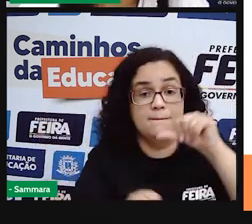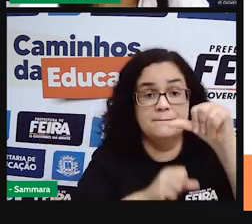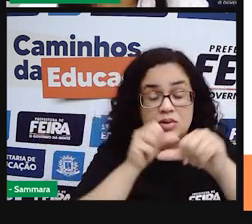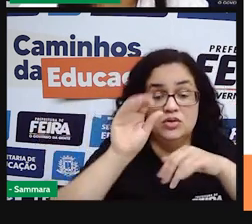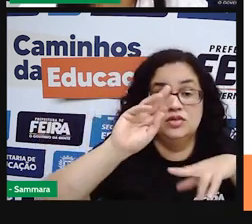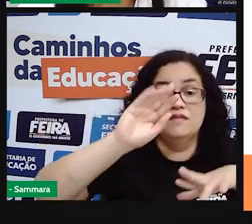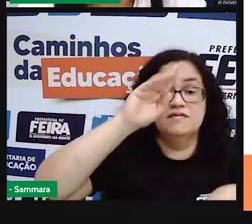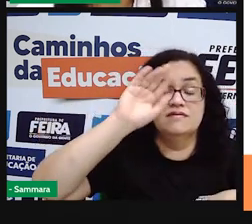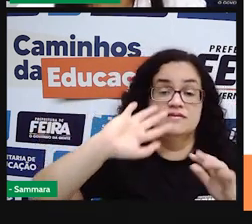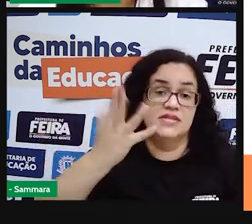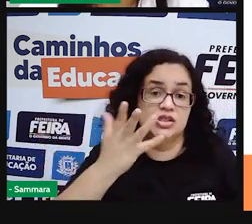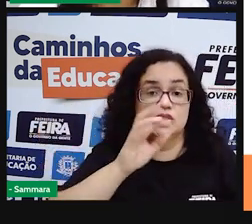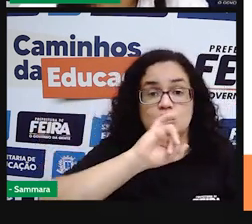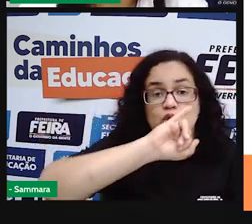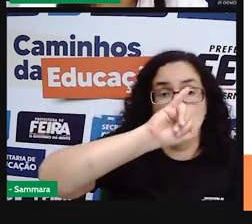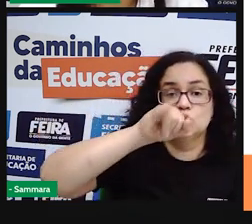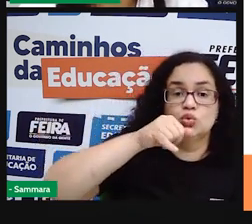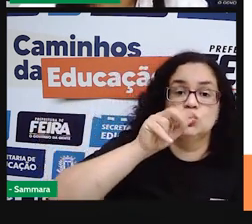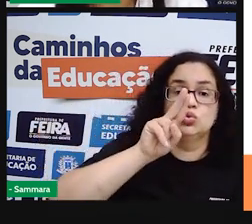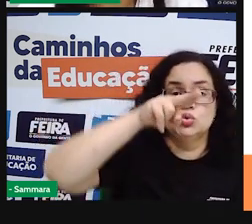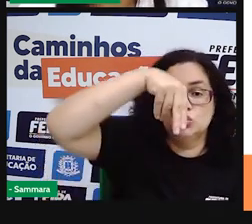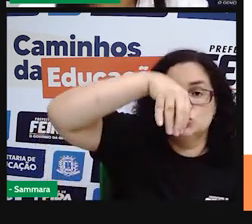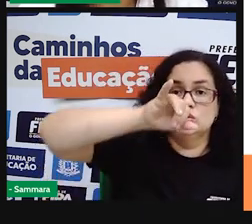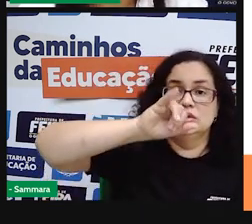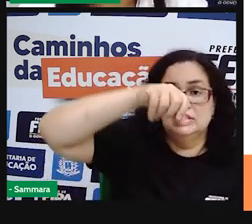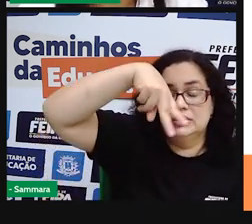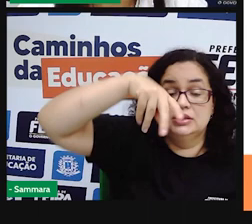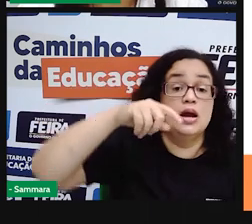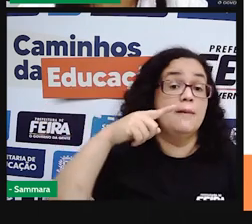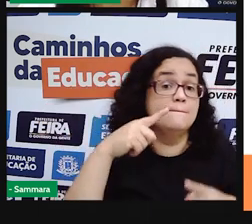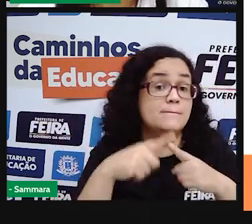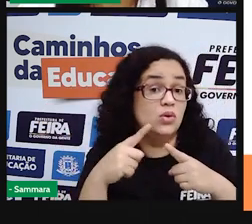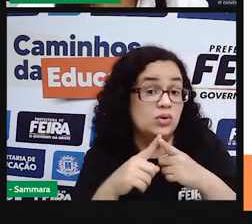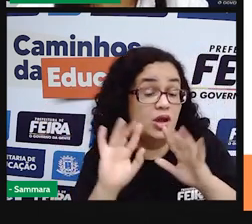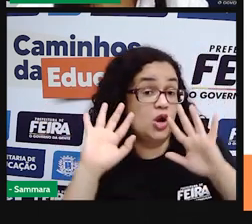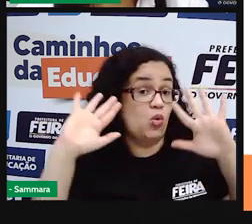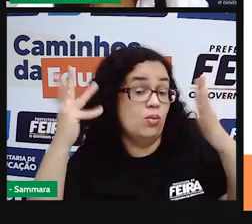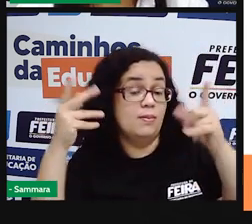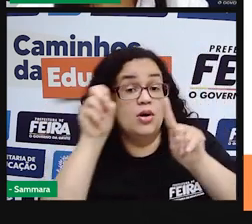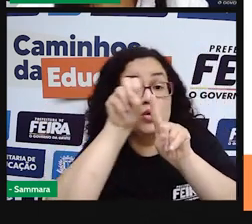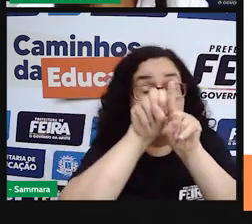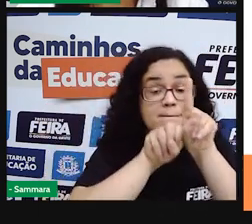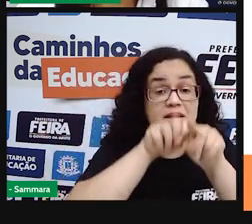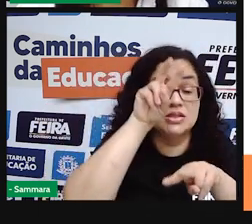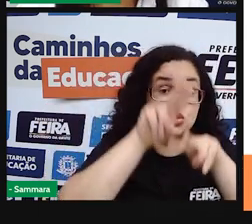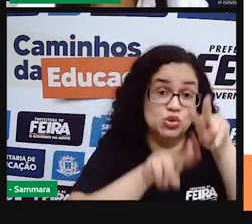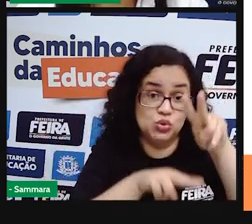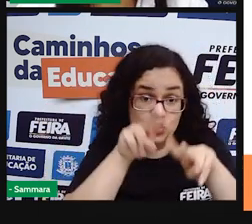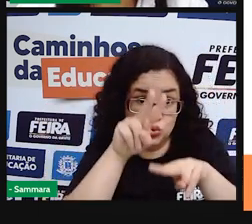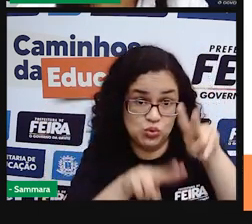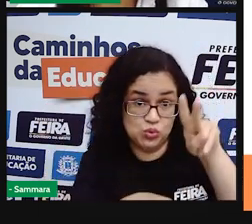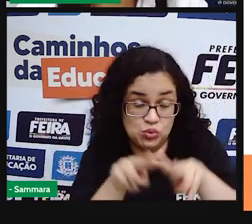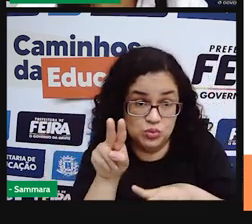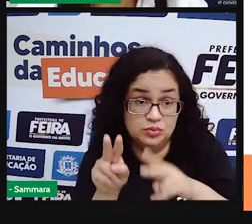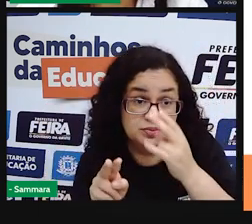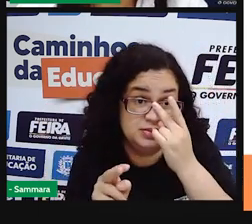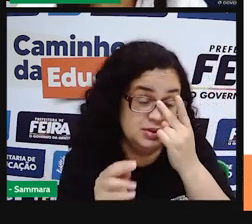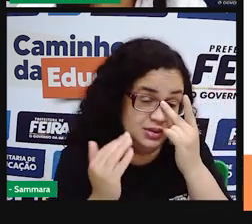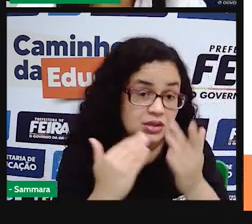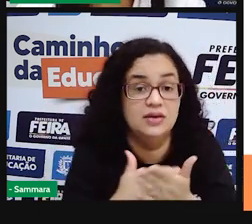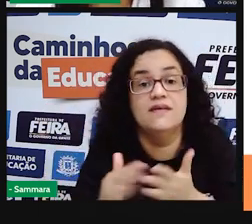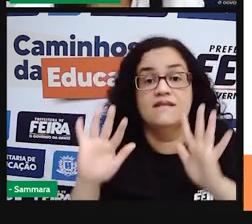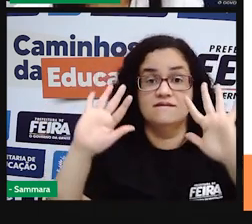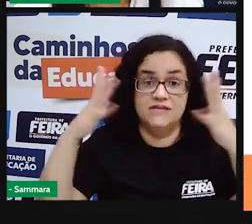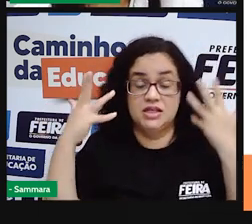até por conta aí do mês de junho, que é o mês em que as festas ocorrem. E aí, inicialmente, a festa possuía